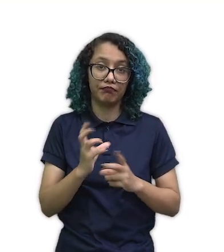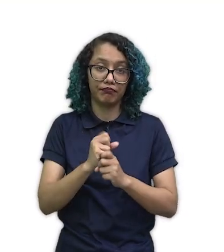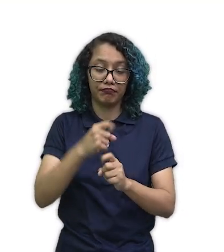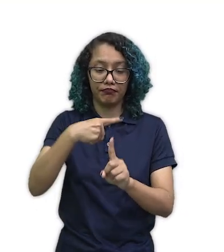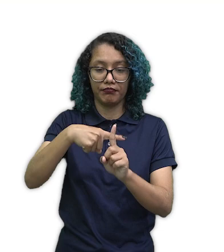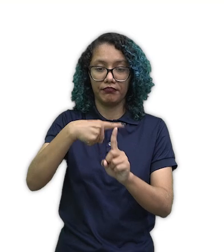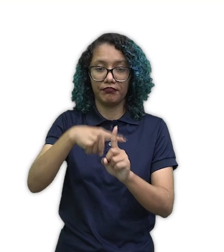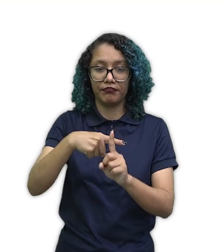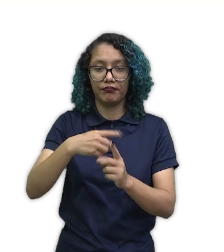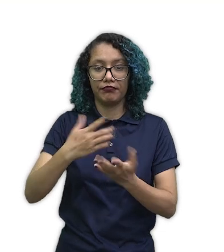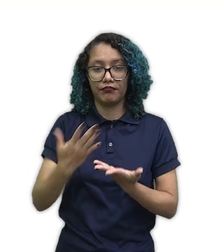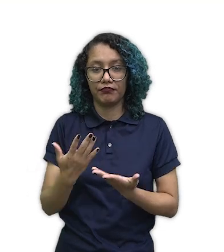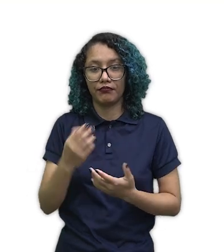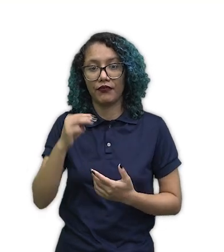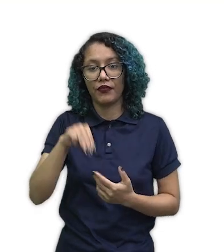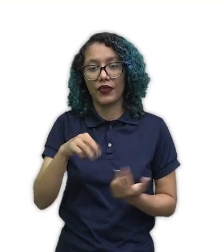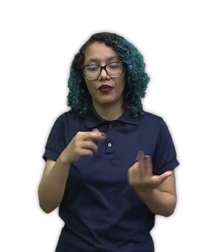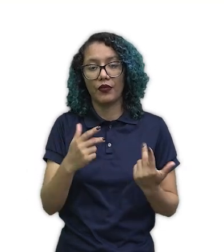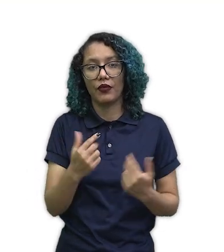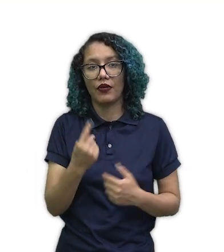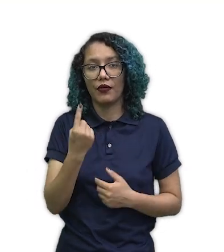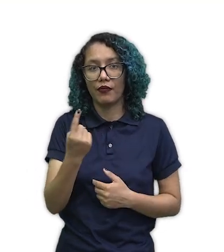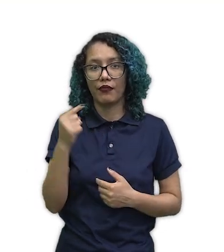aqui que o montante é igual a